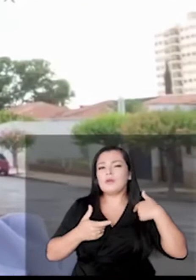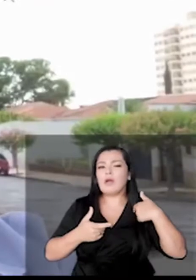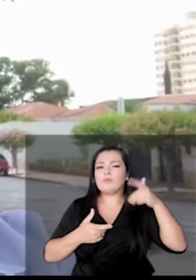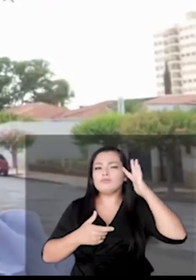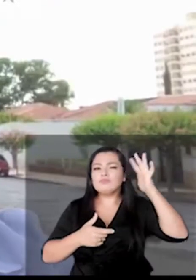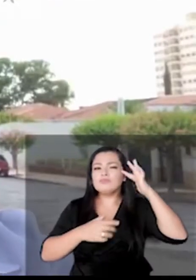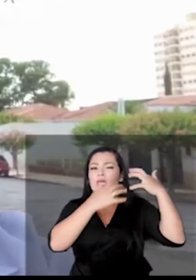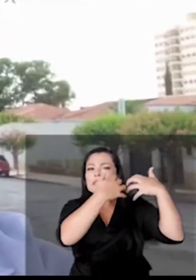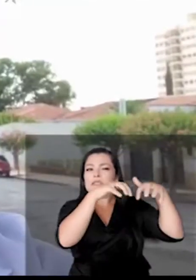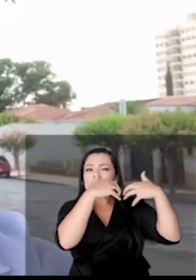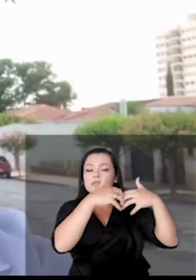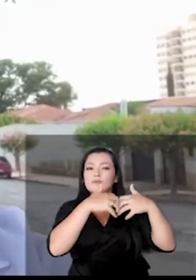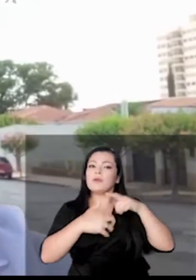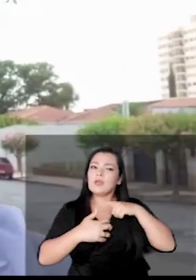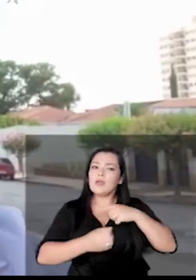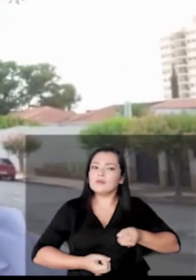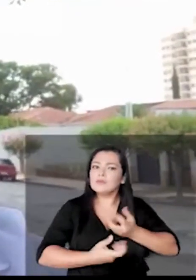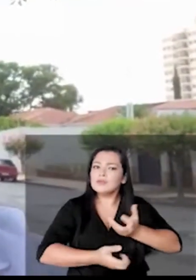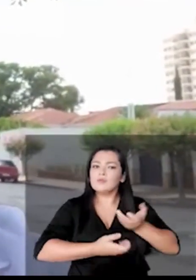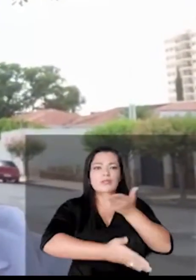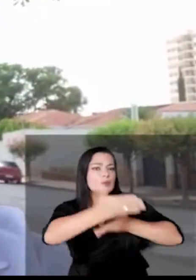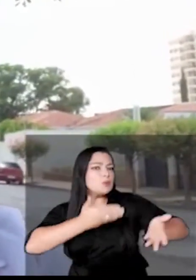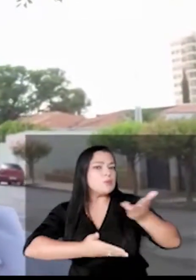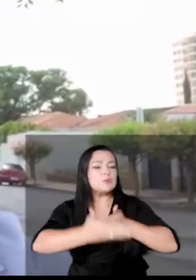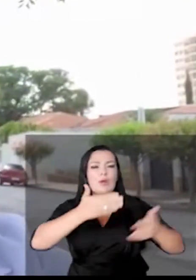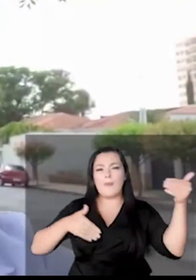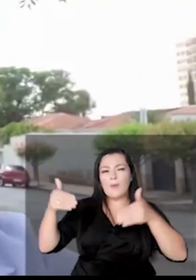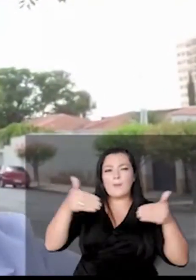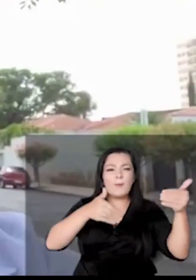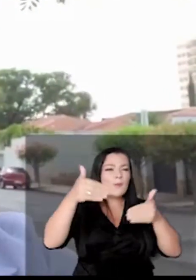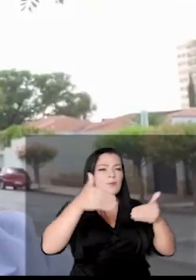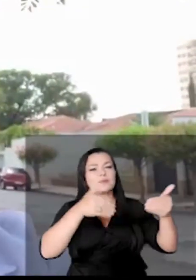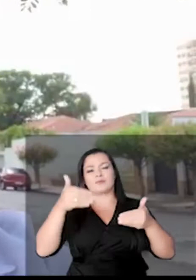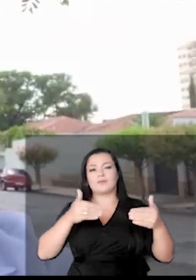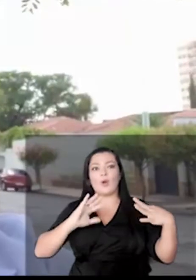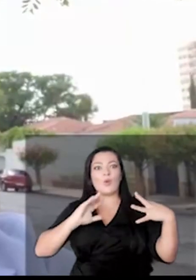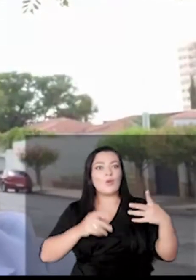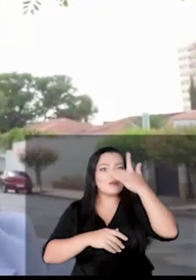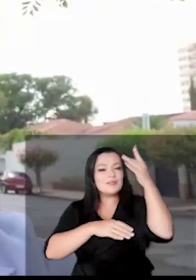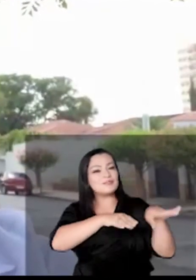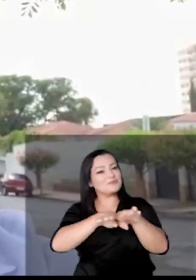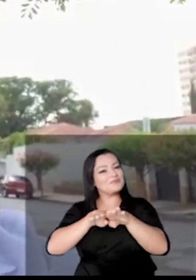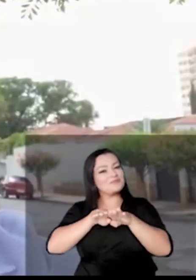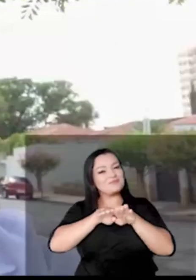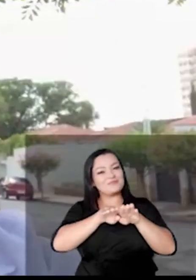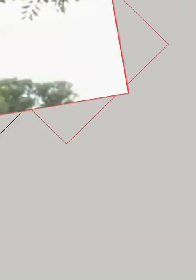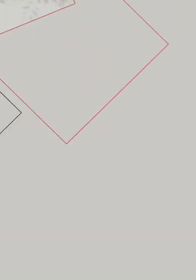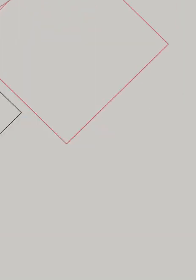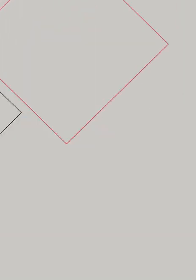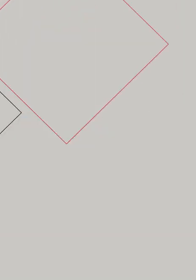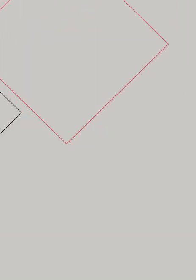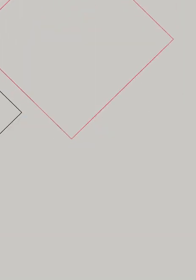que estimule a interação dialógica e participativa envolvendo todos na busca pelo bem comum.